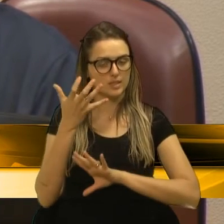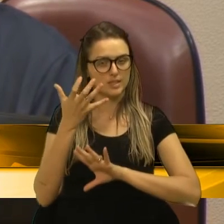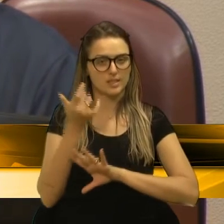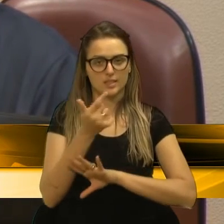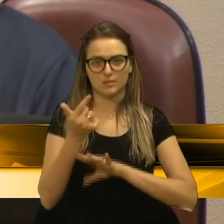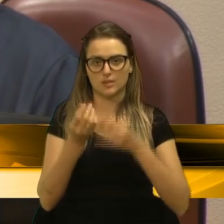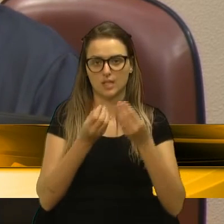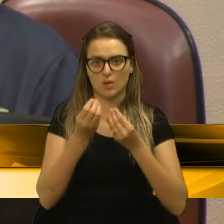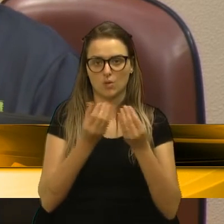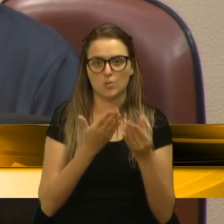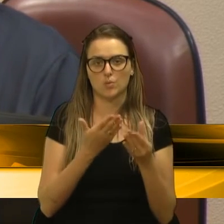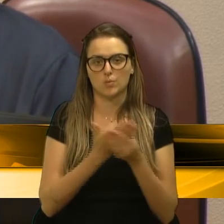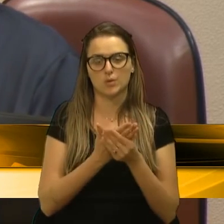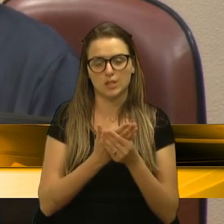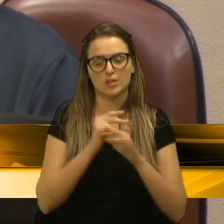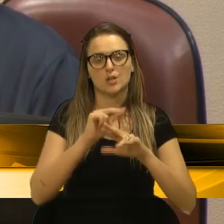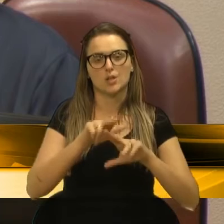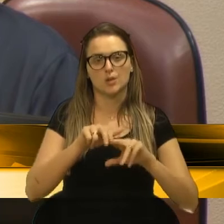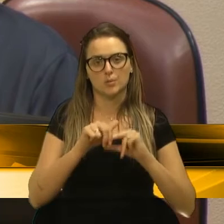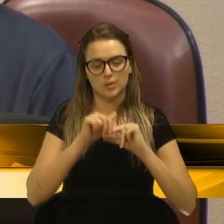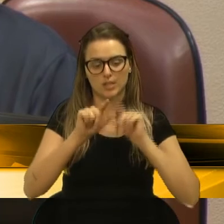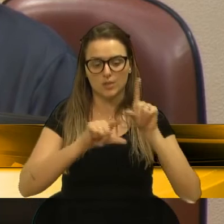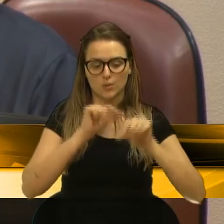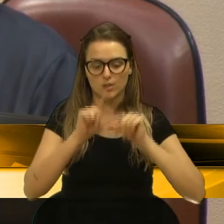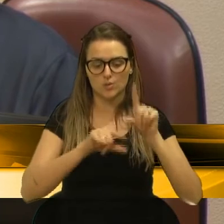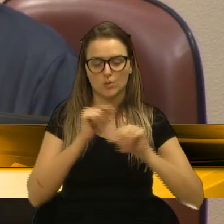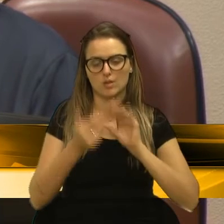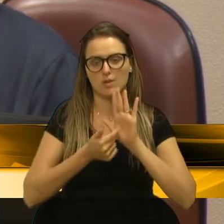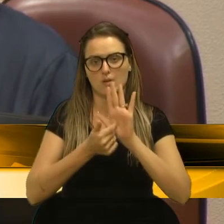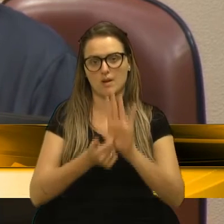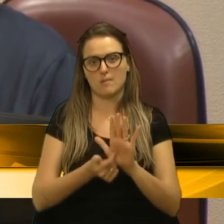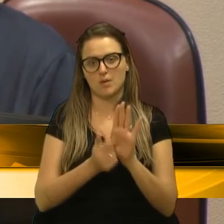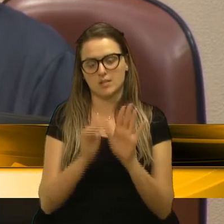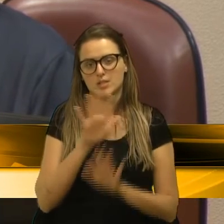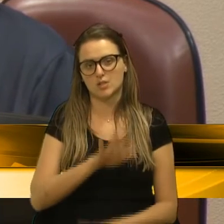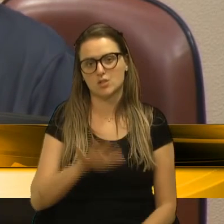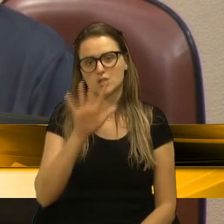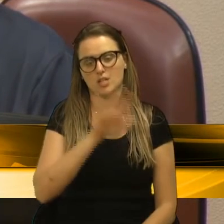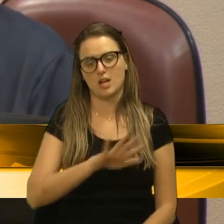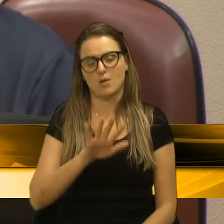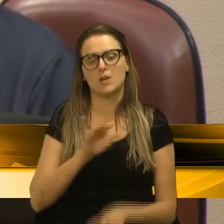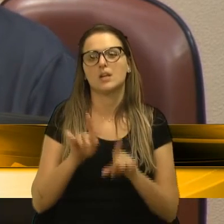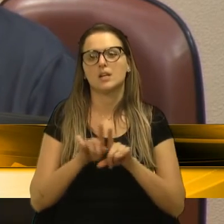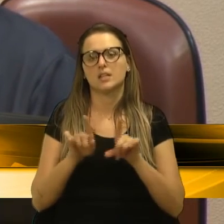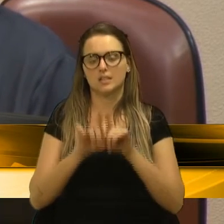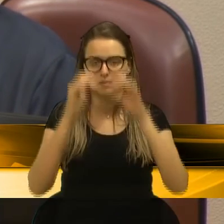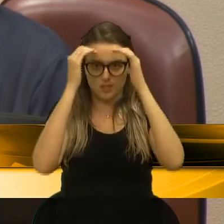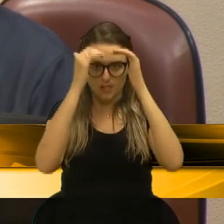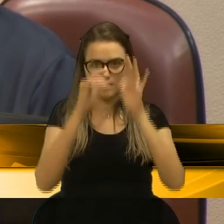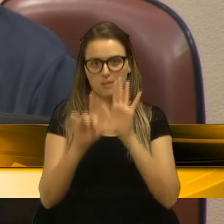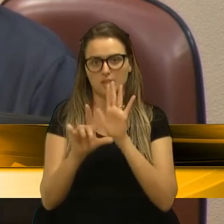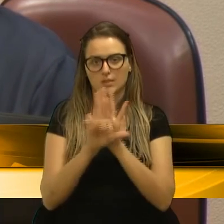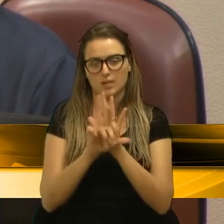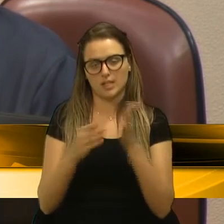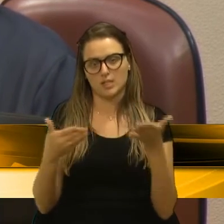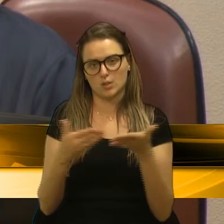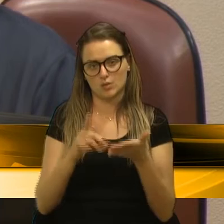de julgamento, por isso decidiu pela simples apresentação na forma integral e no cumprimento da legislação